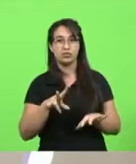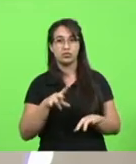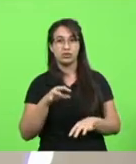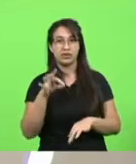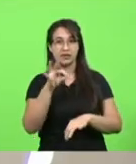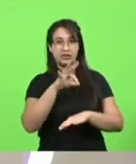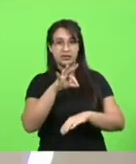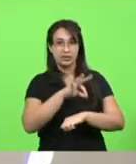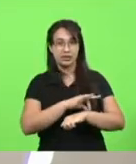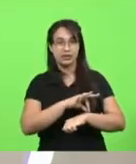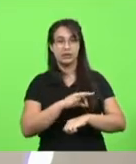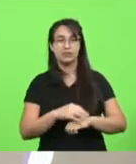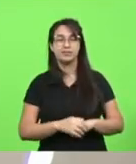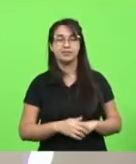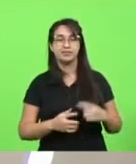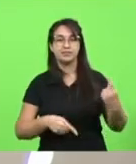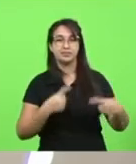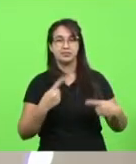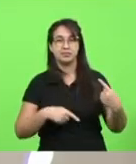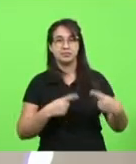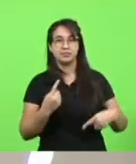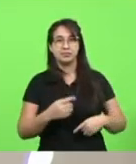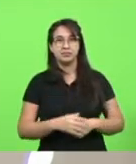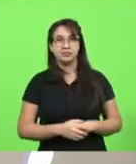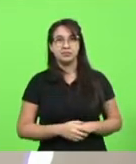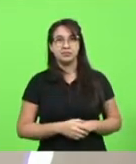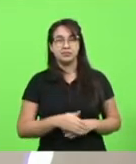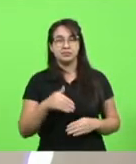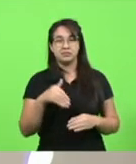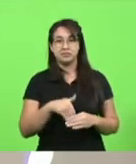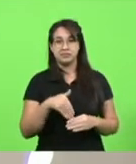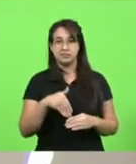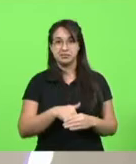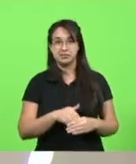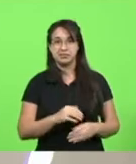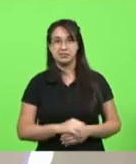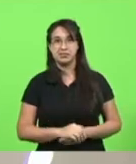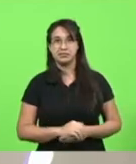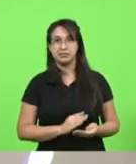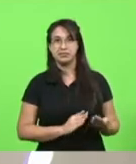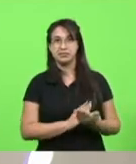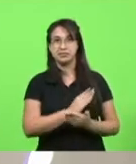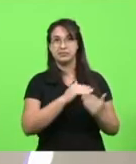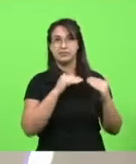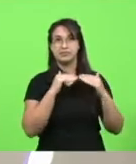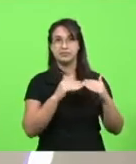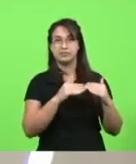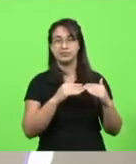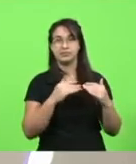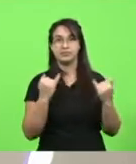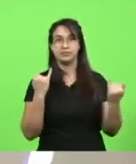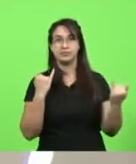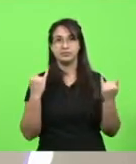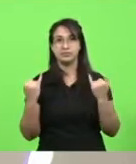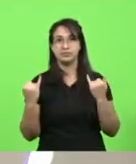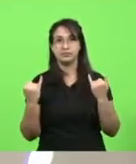quem queira discutir, em votação, deputados que aprovam, permaneçam como se encontram. Aprovado por